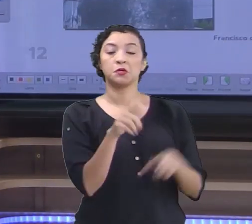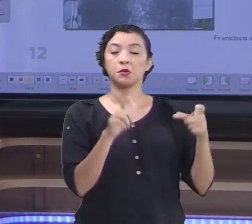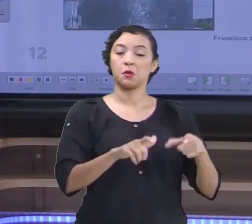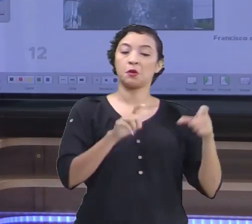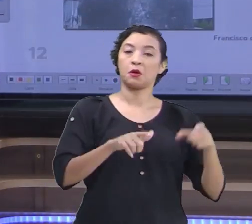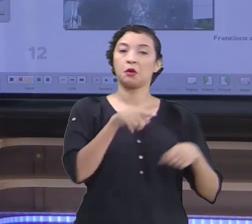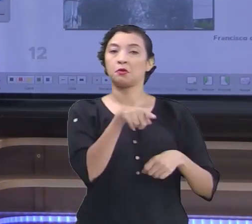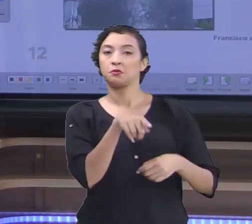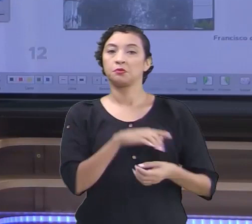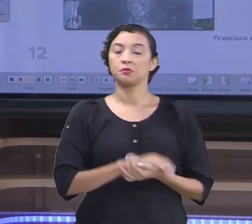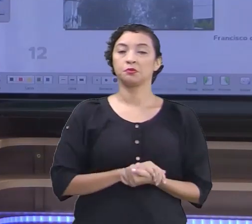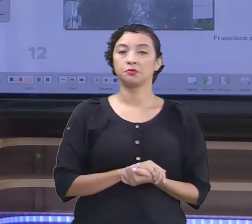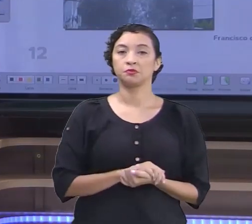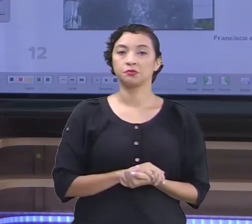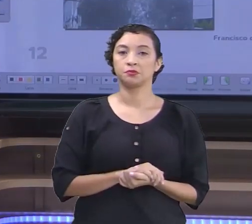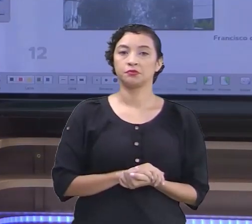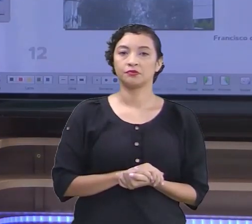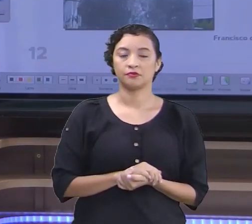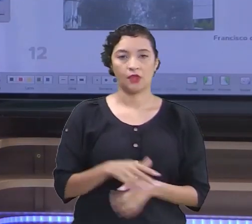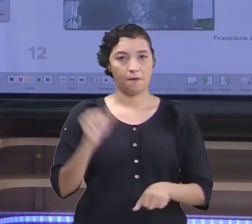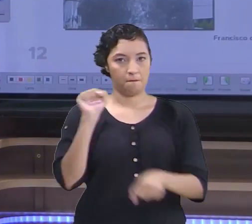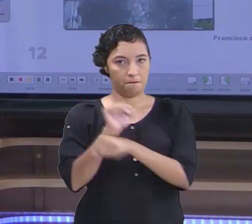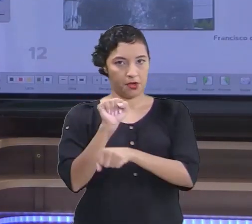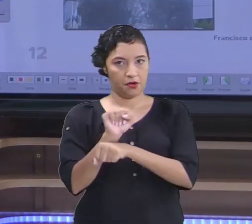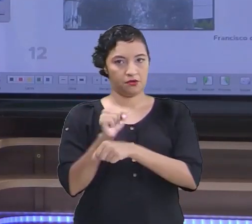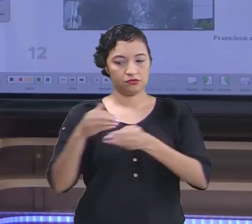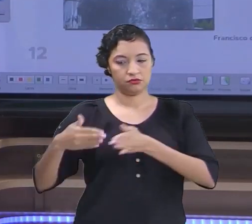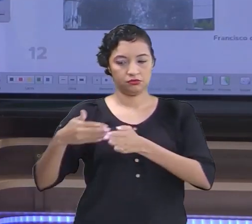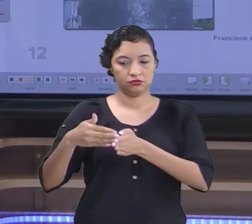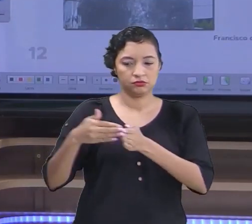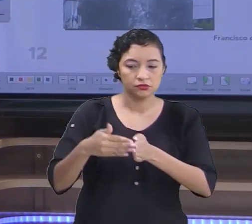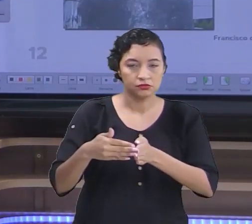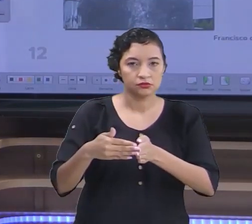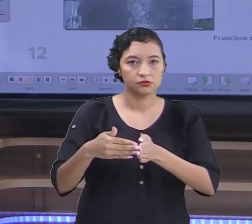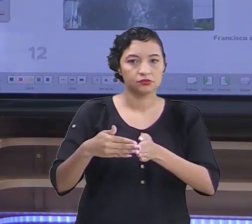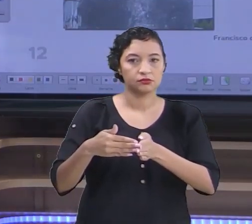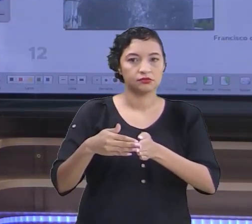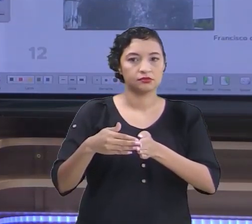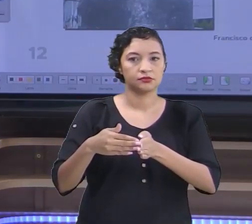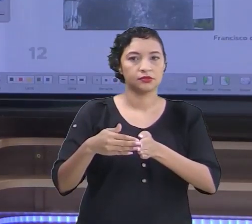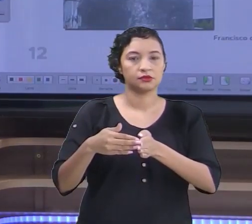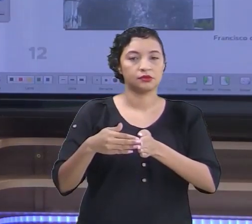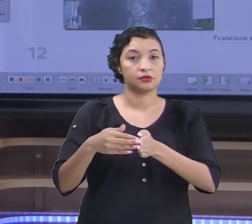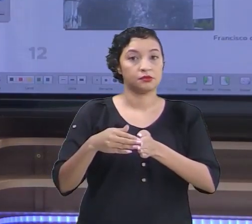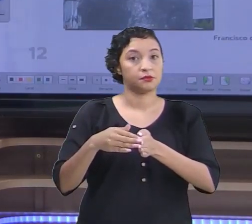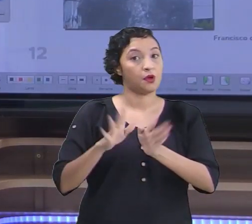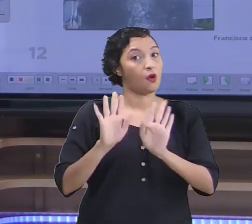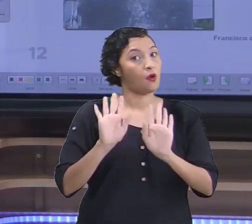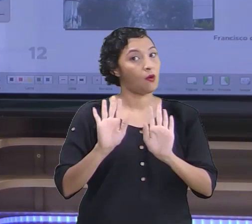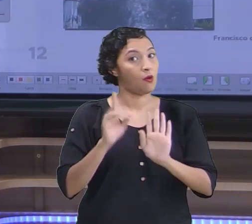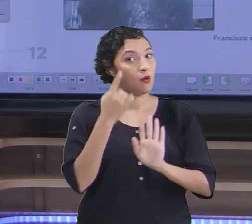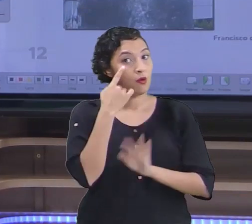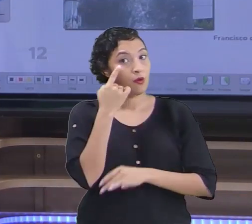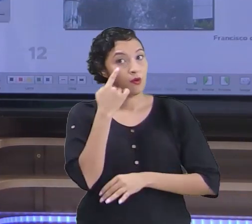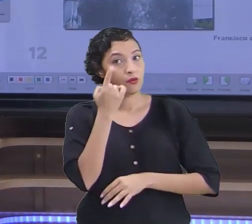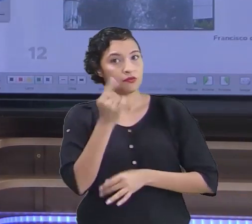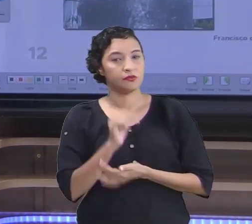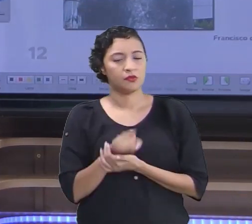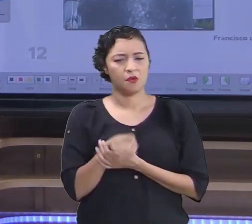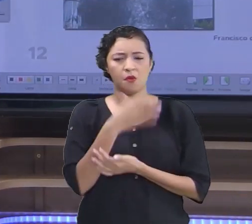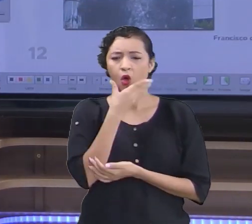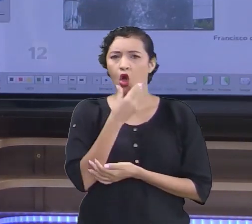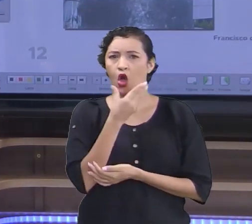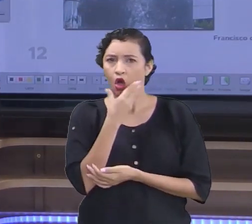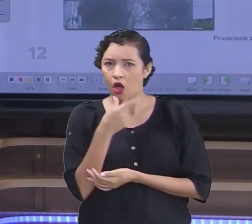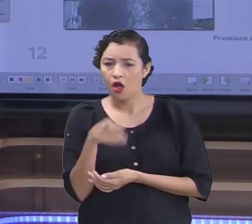uns ajustes. Eles pararam o barco. Quando eles pararam o barco, presta atenção agora no que eu vou falar.